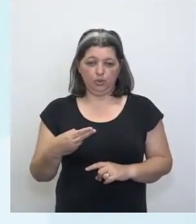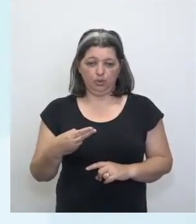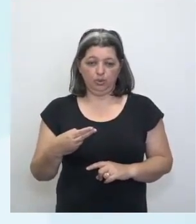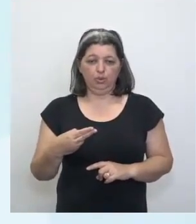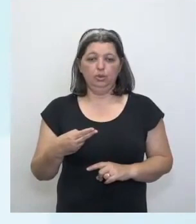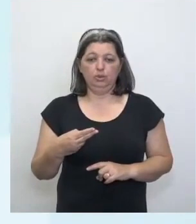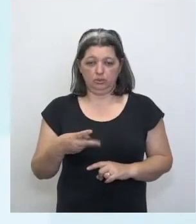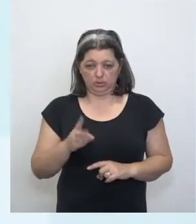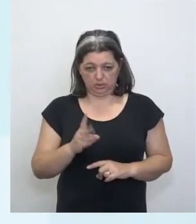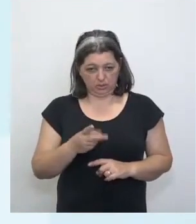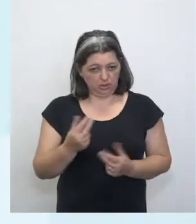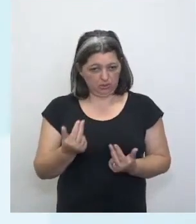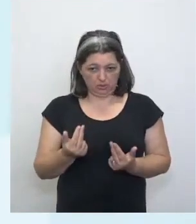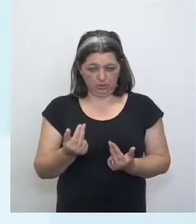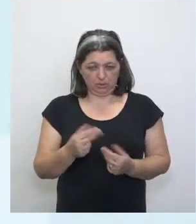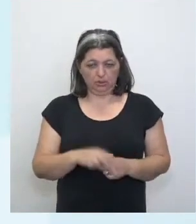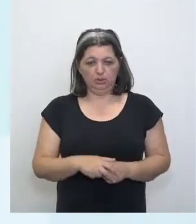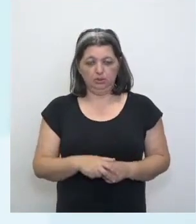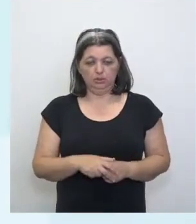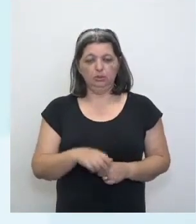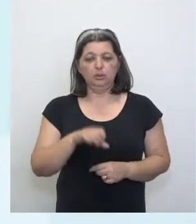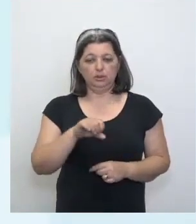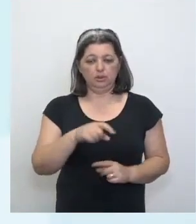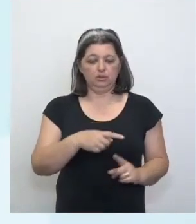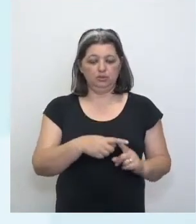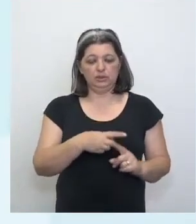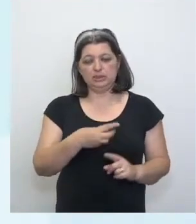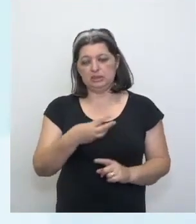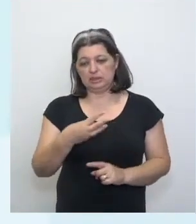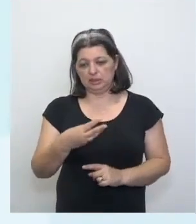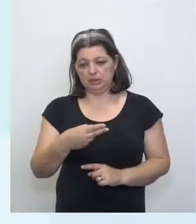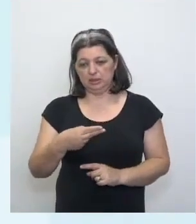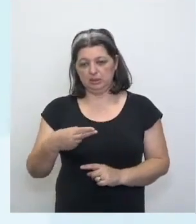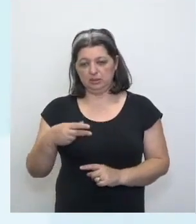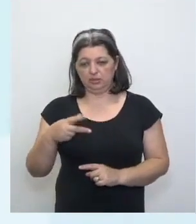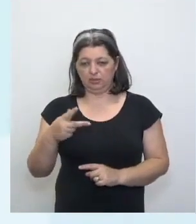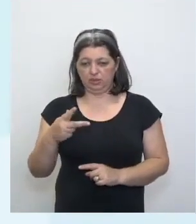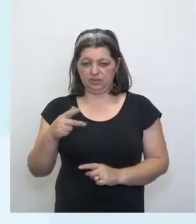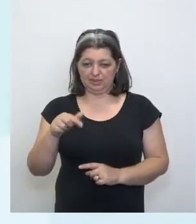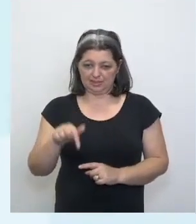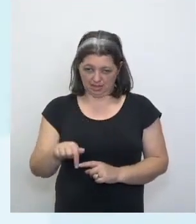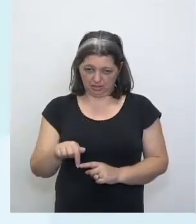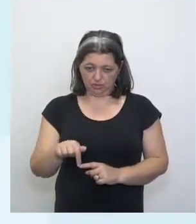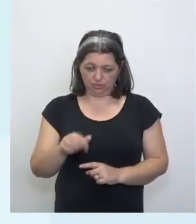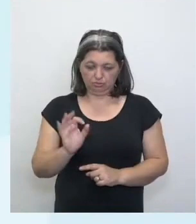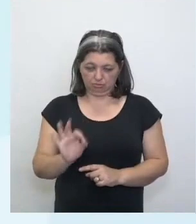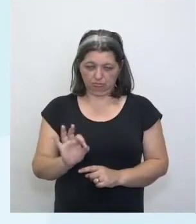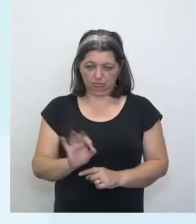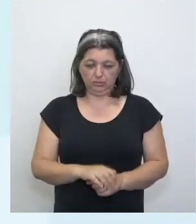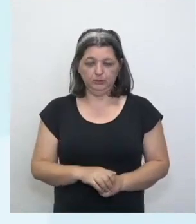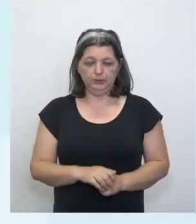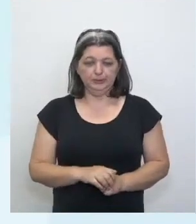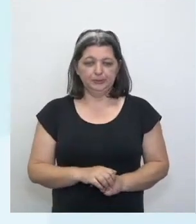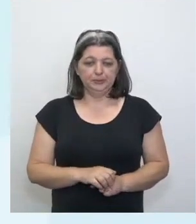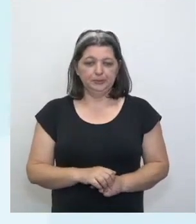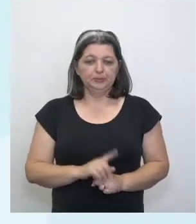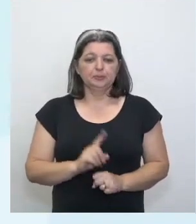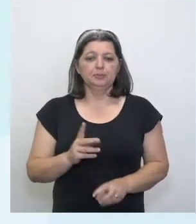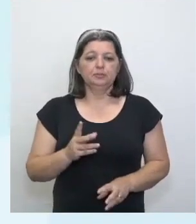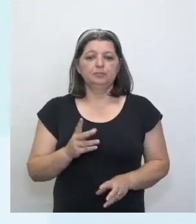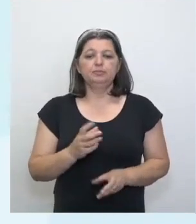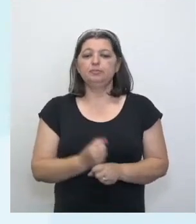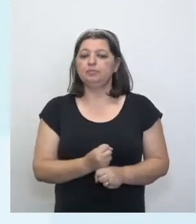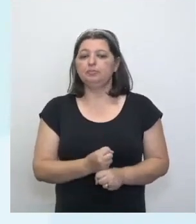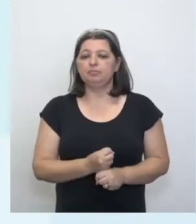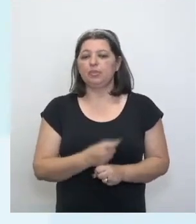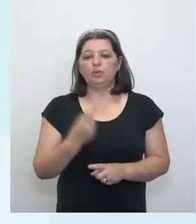vezes o k. E 9 vezes 3 dá 27. Tá, tenho 27, somar com menos 1.